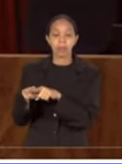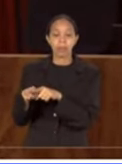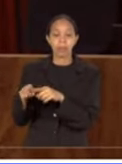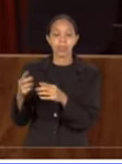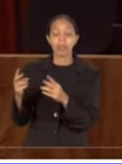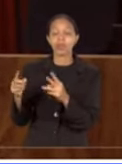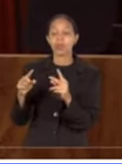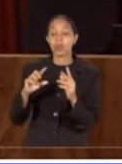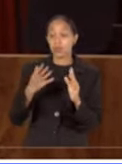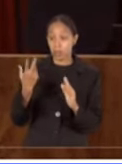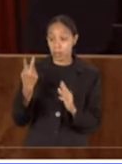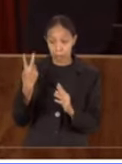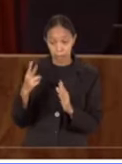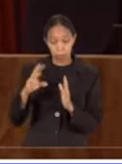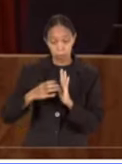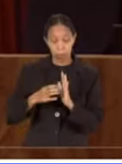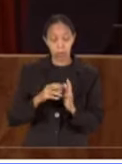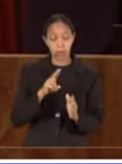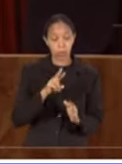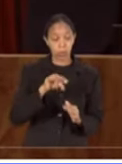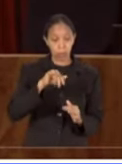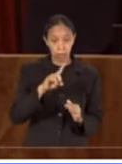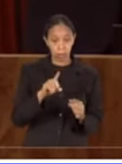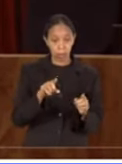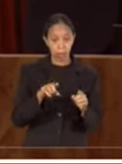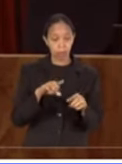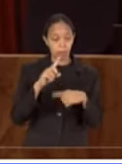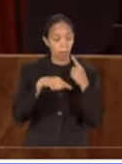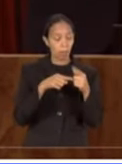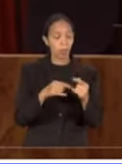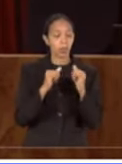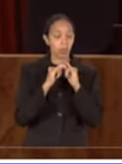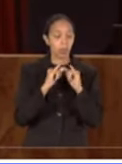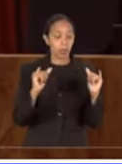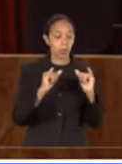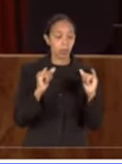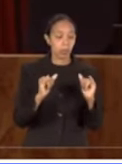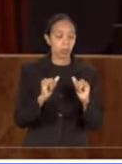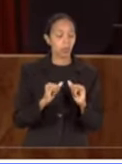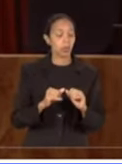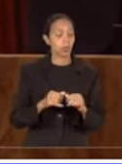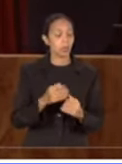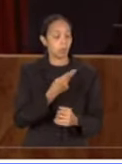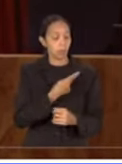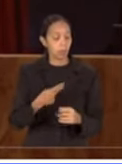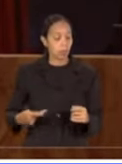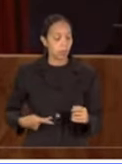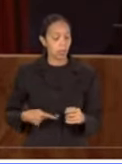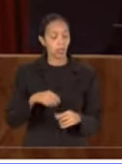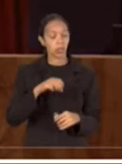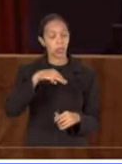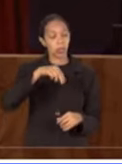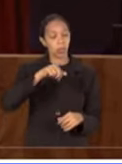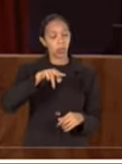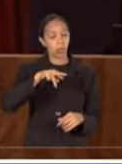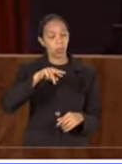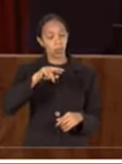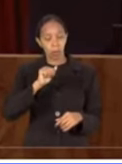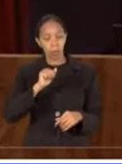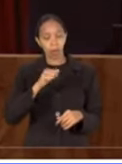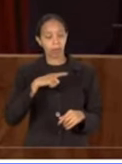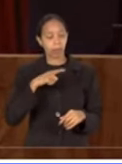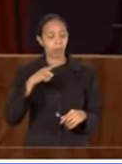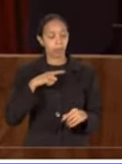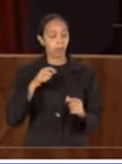segundo partido, a União, após o anúncio da desistência da campanha presidencial, Sérgio Moro teria realizado novas rodadas